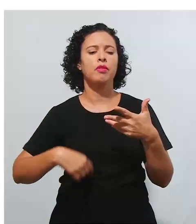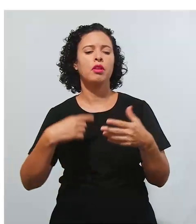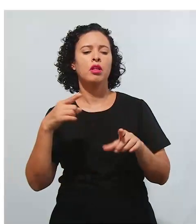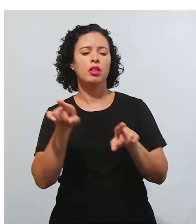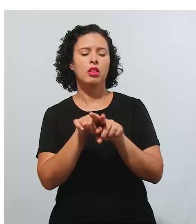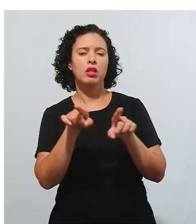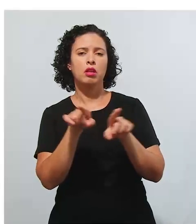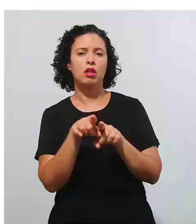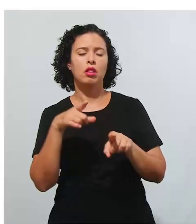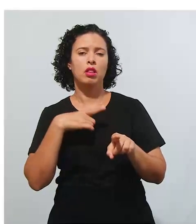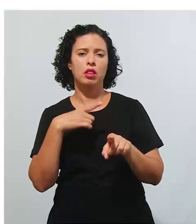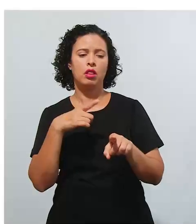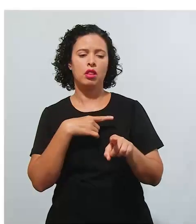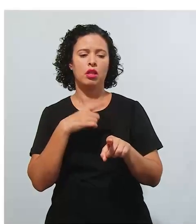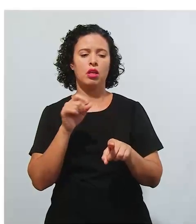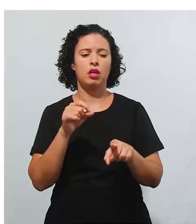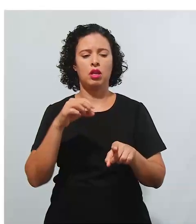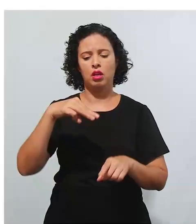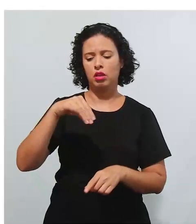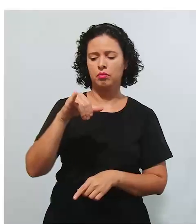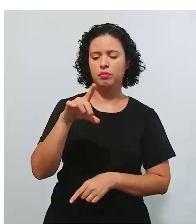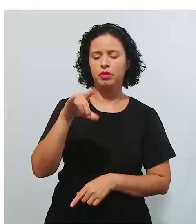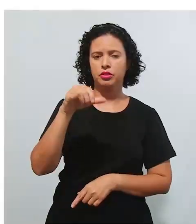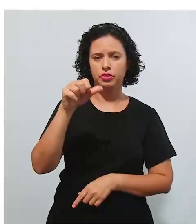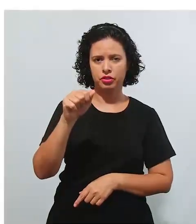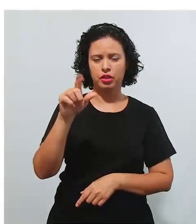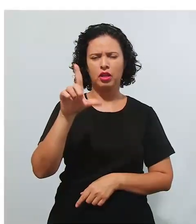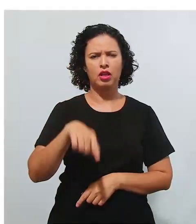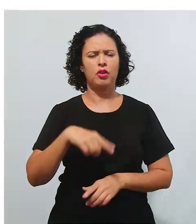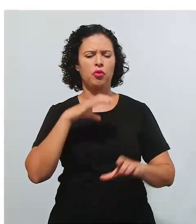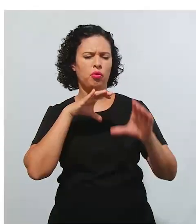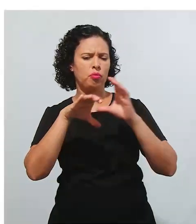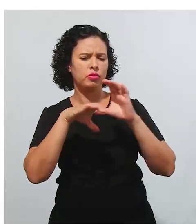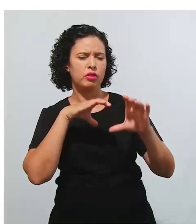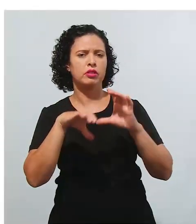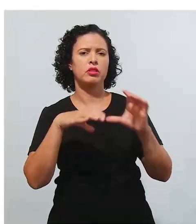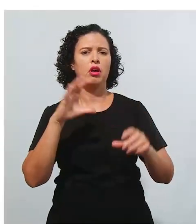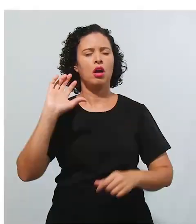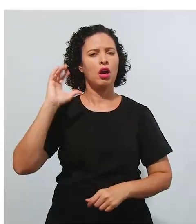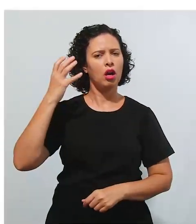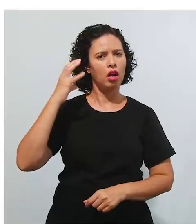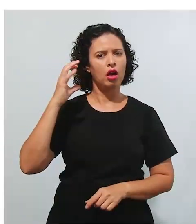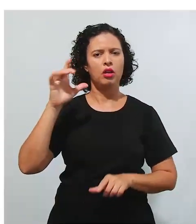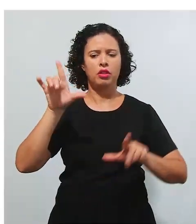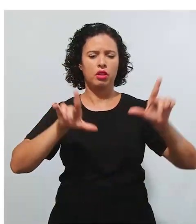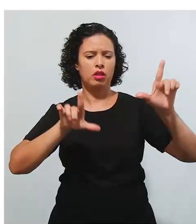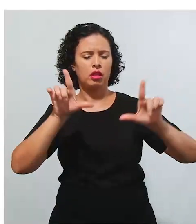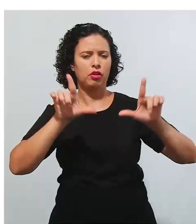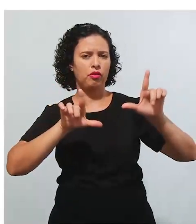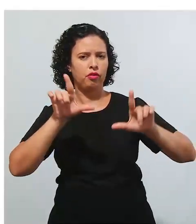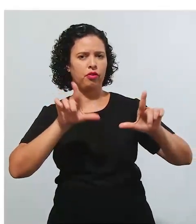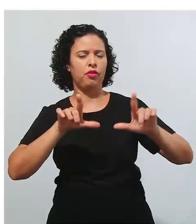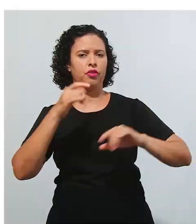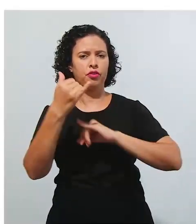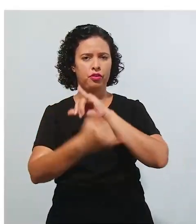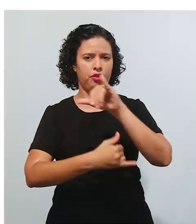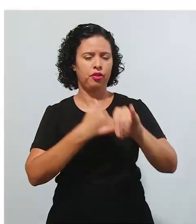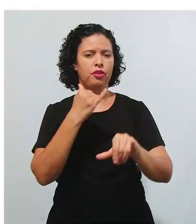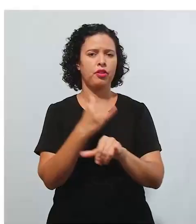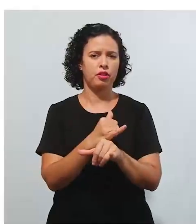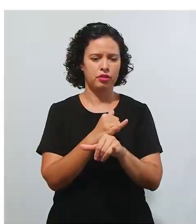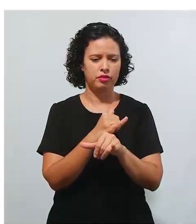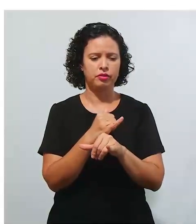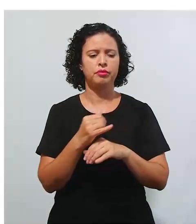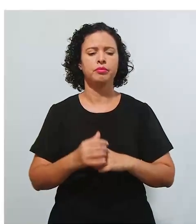que vão impor aí uma parte da opinião. Então, rádio, TV e internet podem ser a favor ou contra as